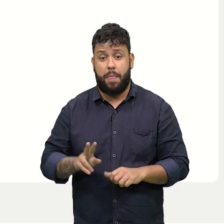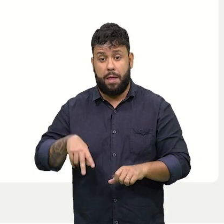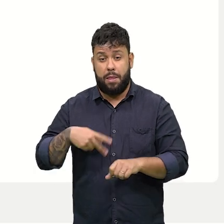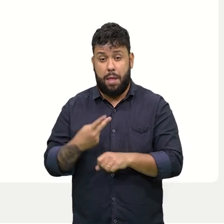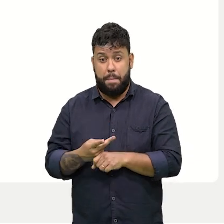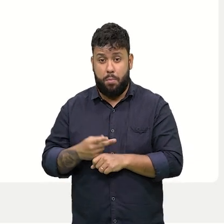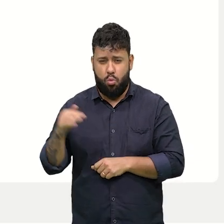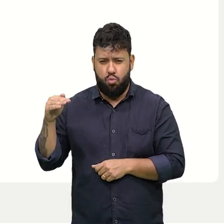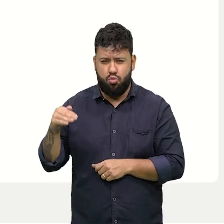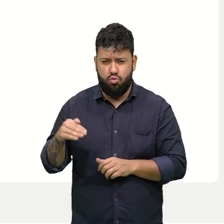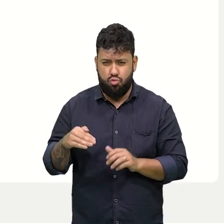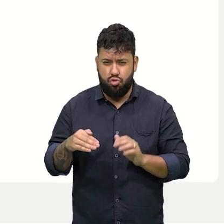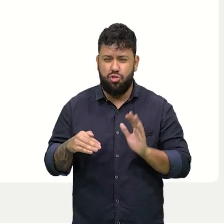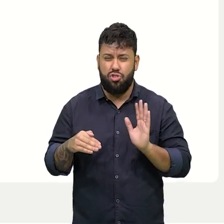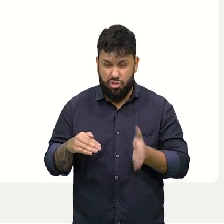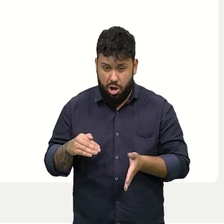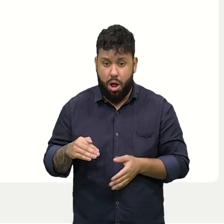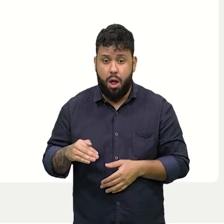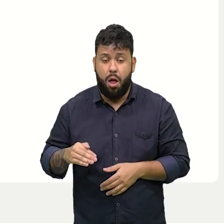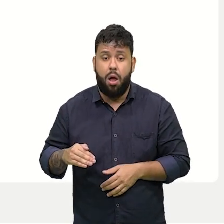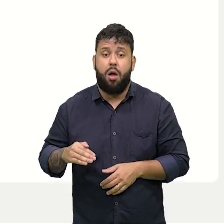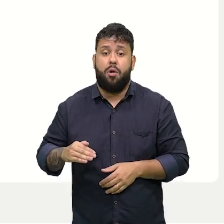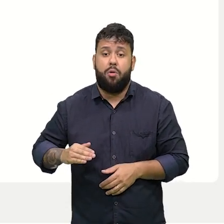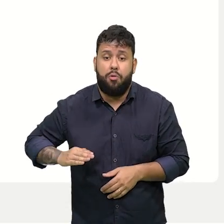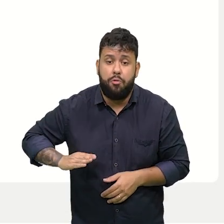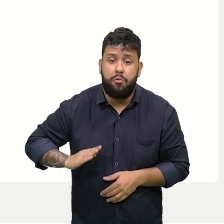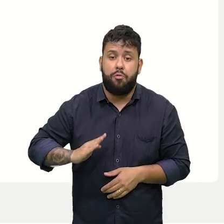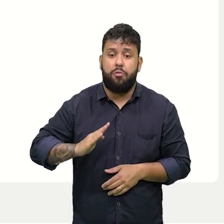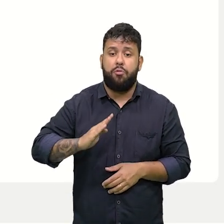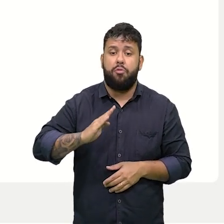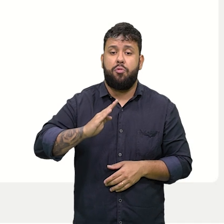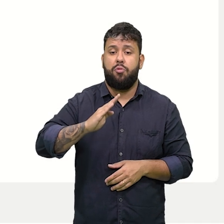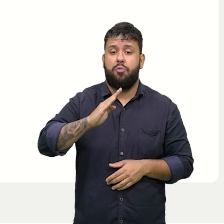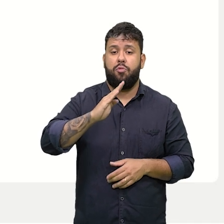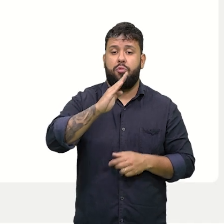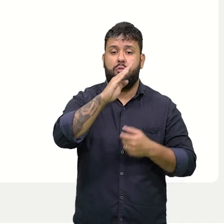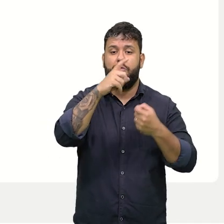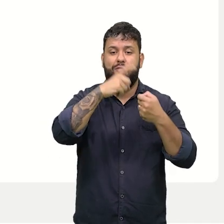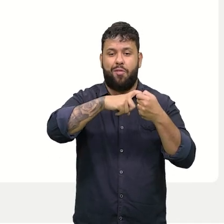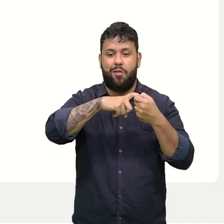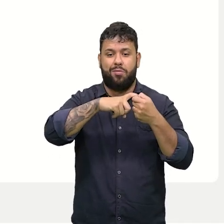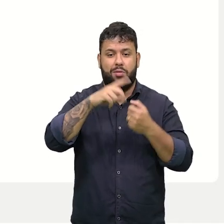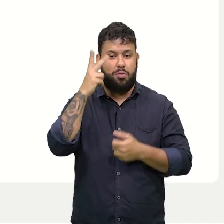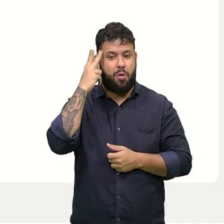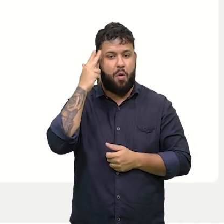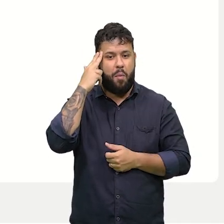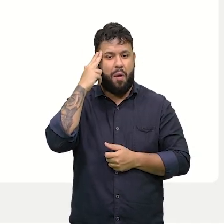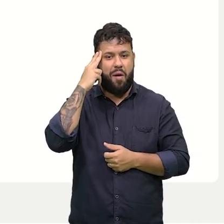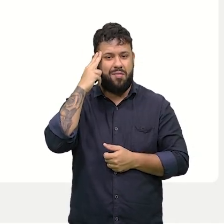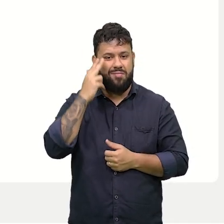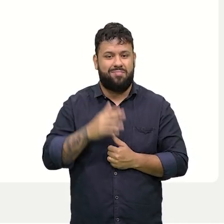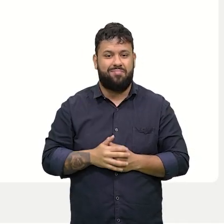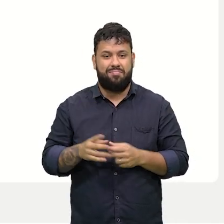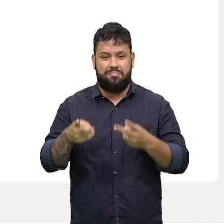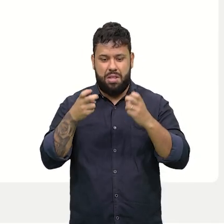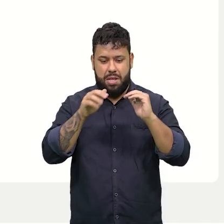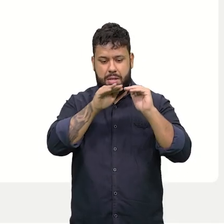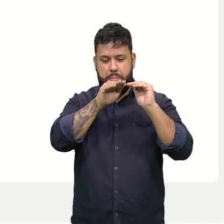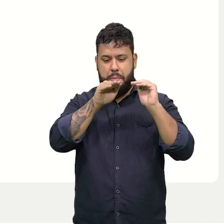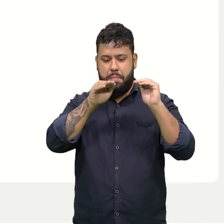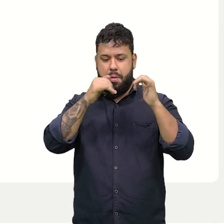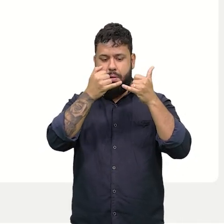Depois, a tendência aqui do pH é voltar ao normal, certo? A linha pontilhada dá aqui